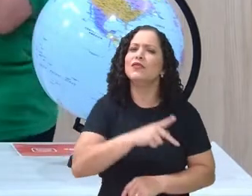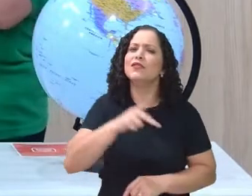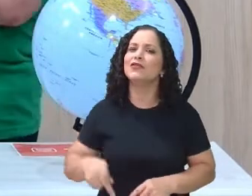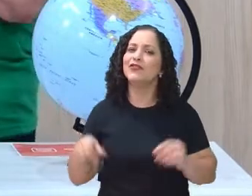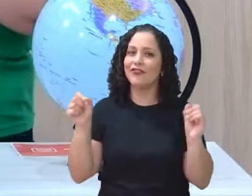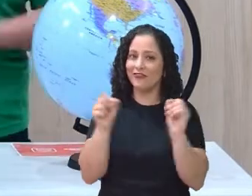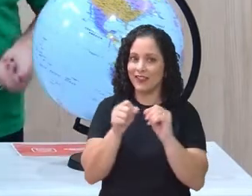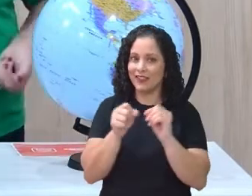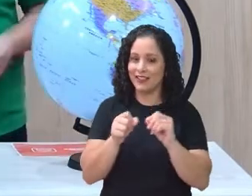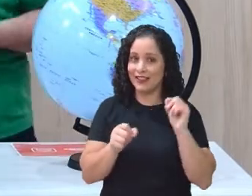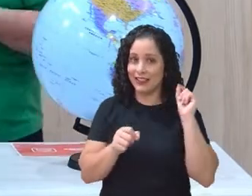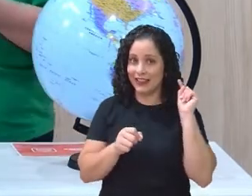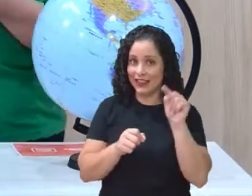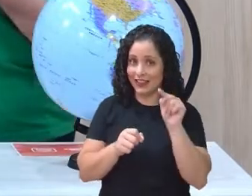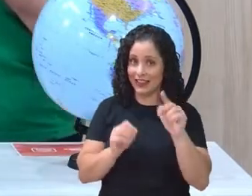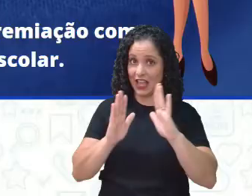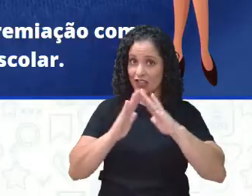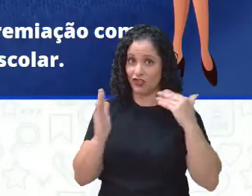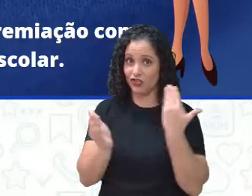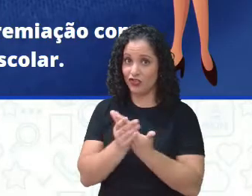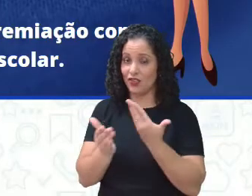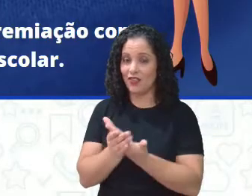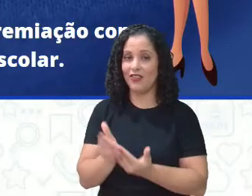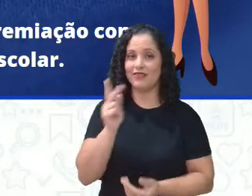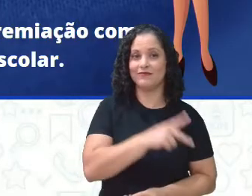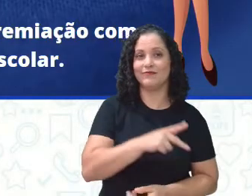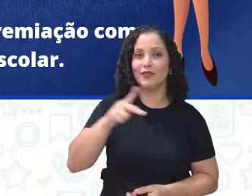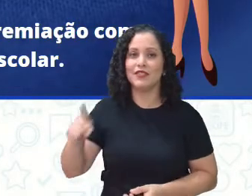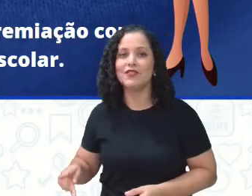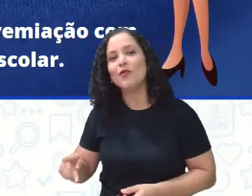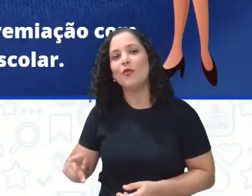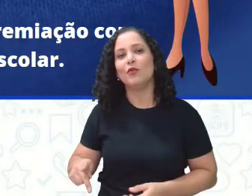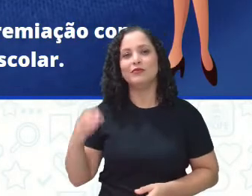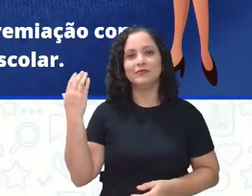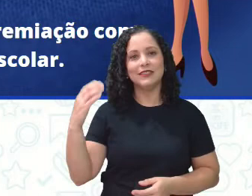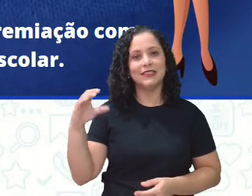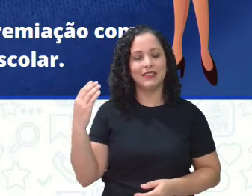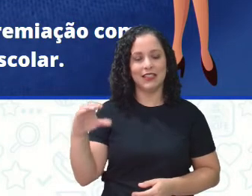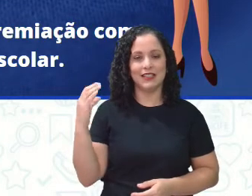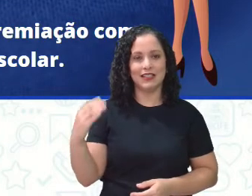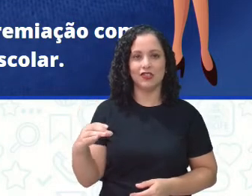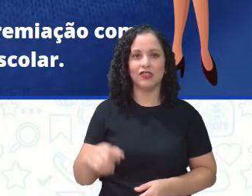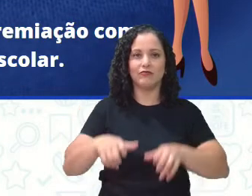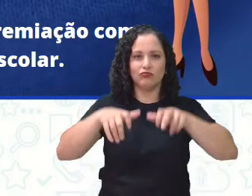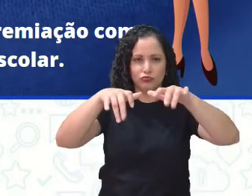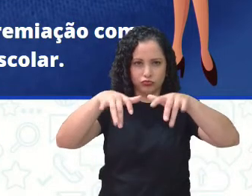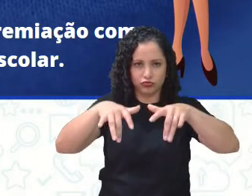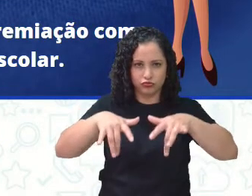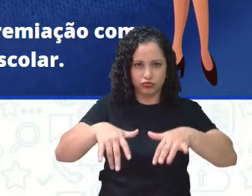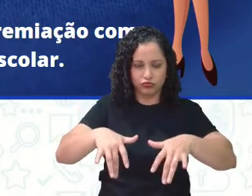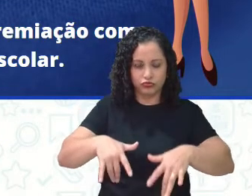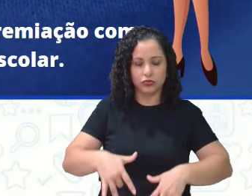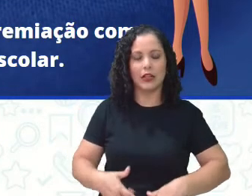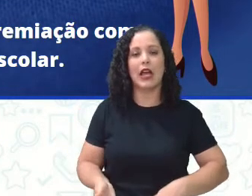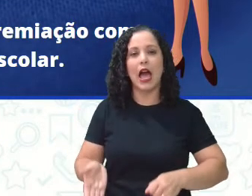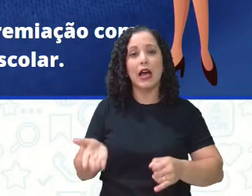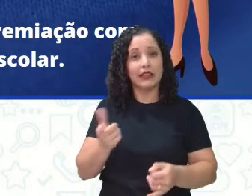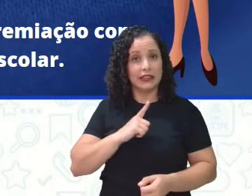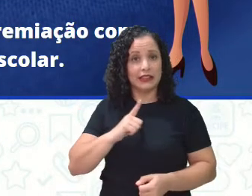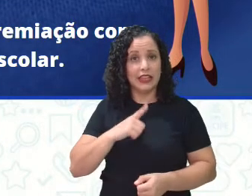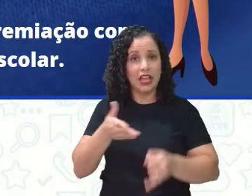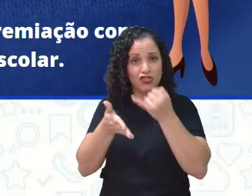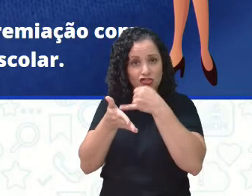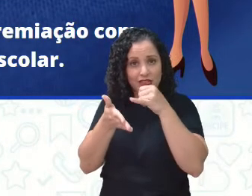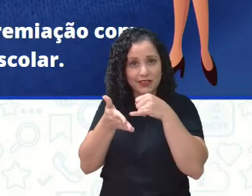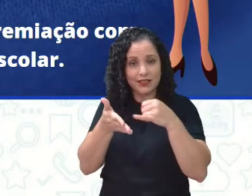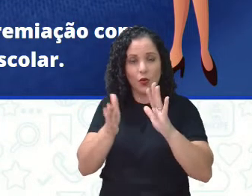Aí lá na sua escola, o seu professor ou sua professora de ciência vai fazer a inscrição da escola, nós vamos orientar isso